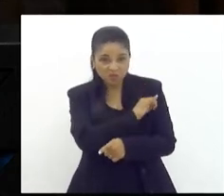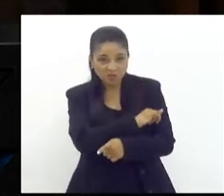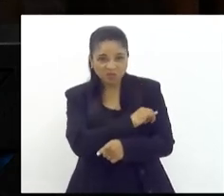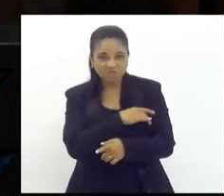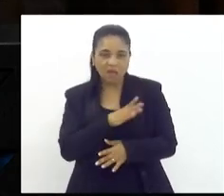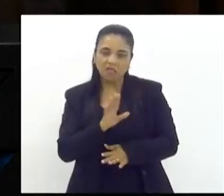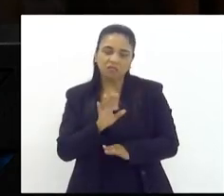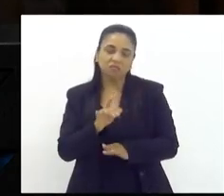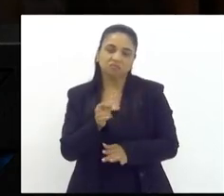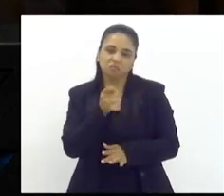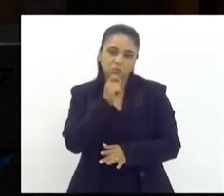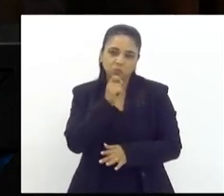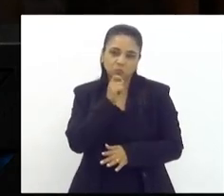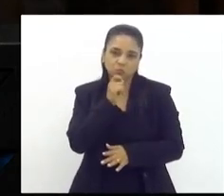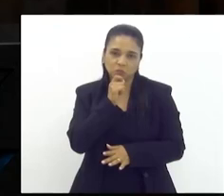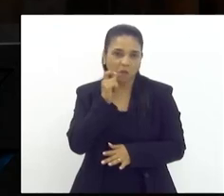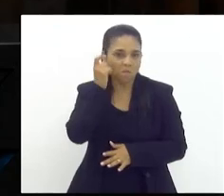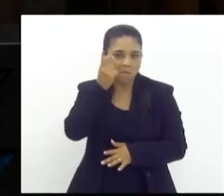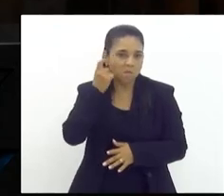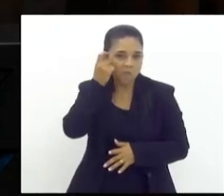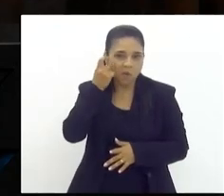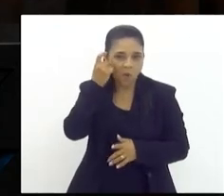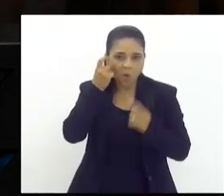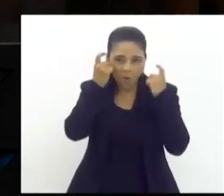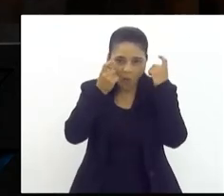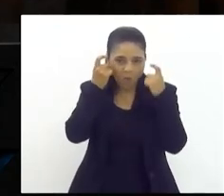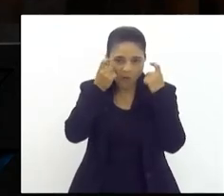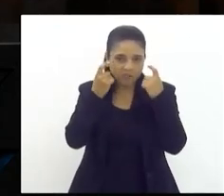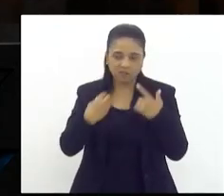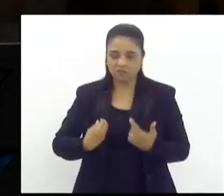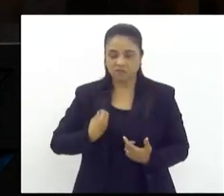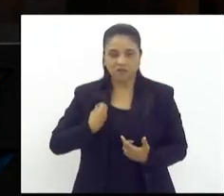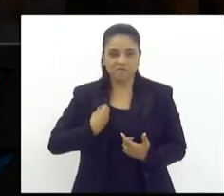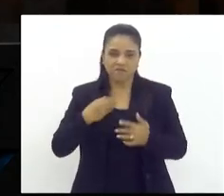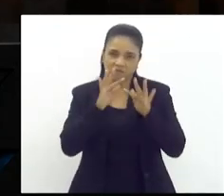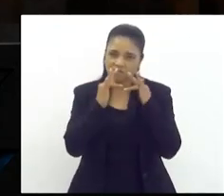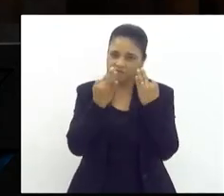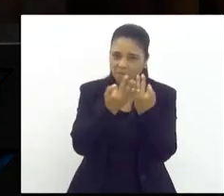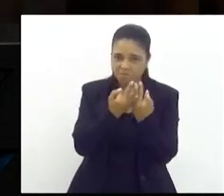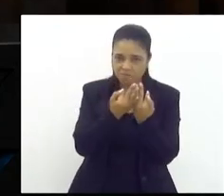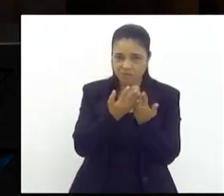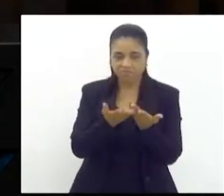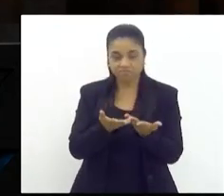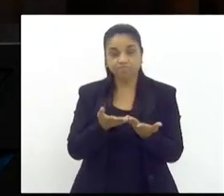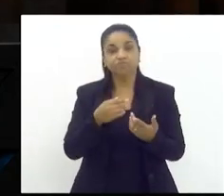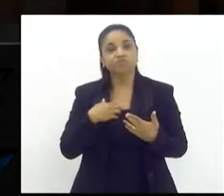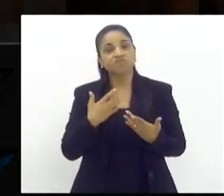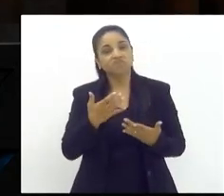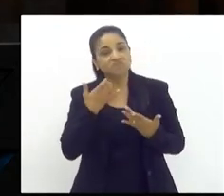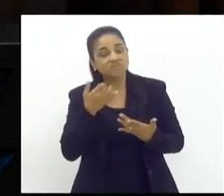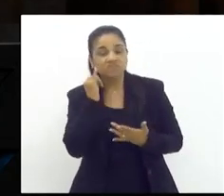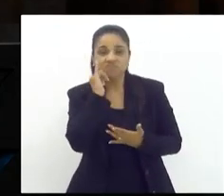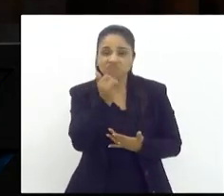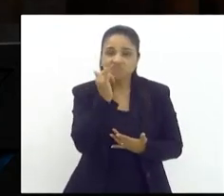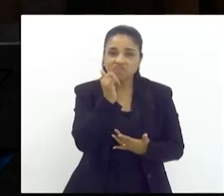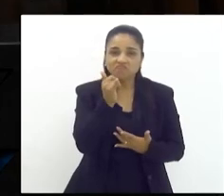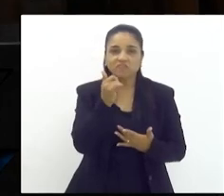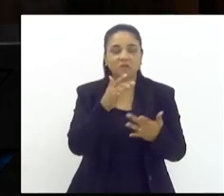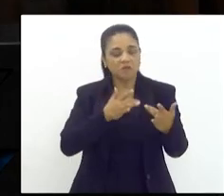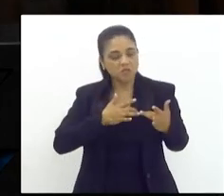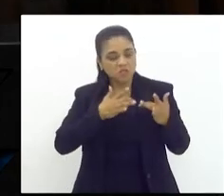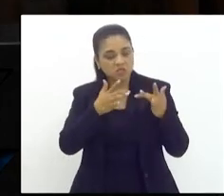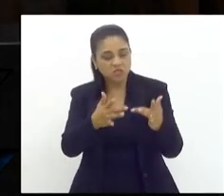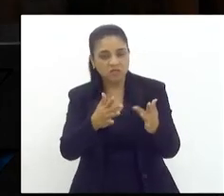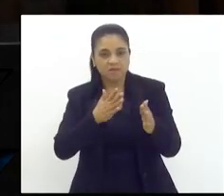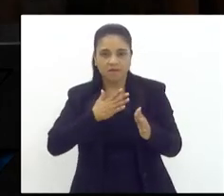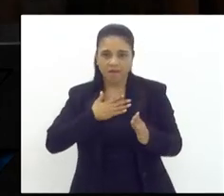se ocupa sequer de pensar na vida dessas famílias então eu quero aqui deixar a minha solidariedade